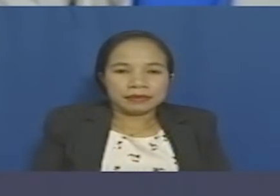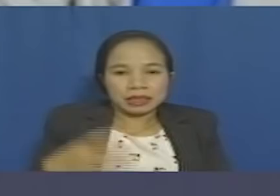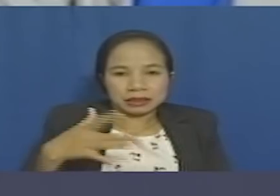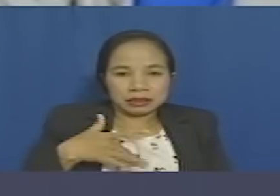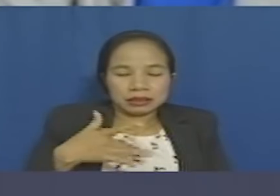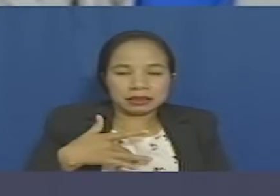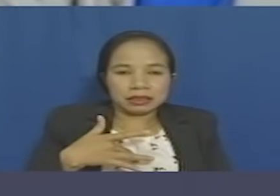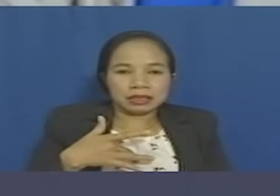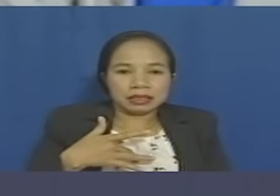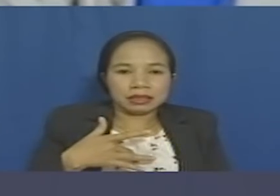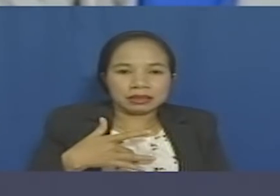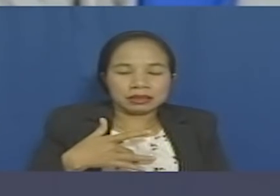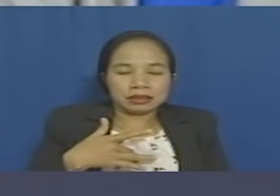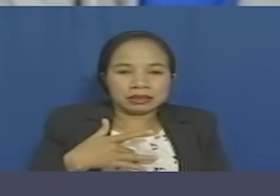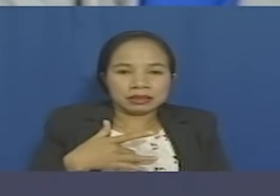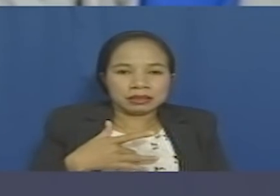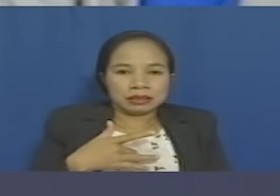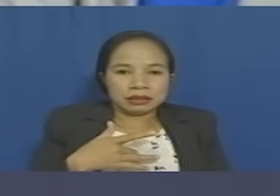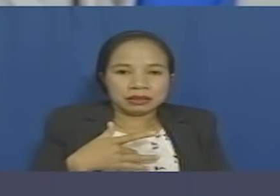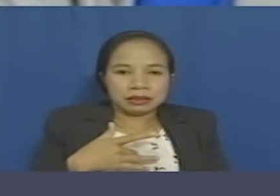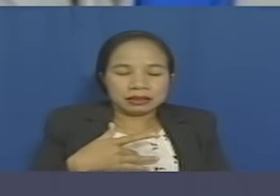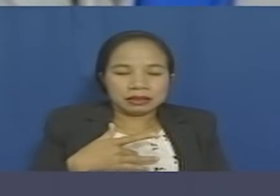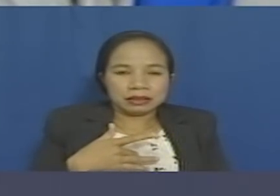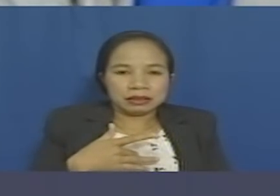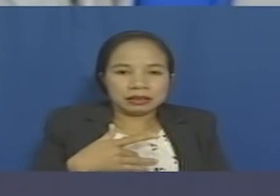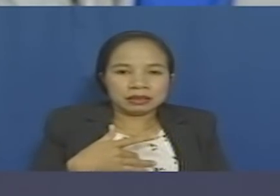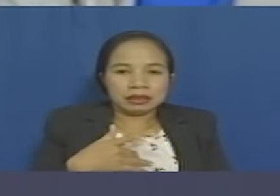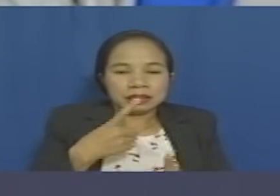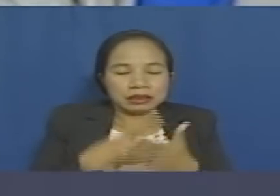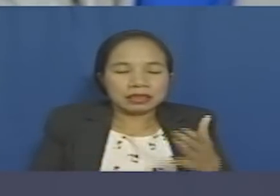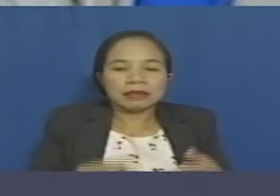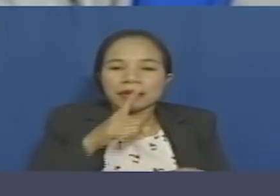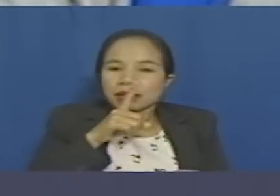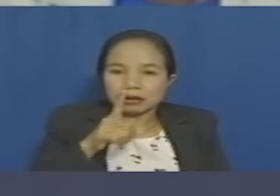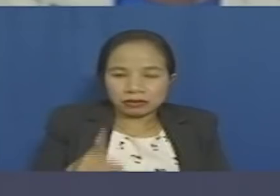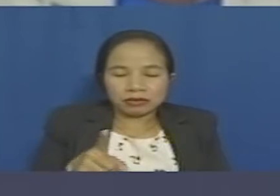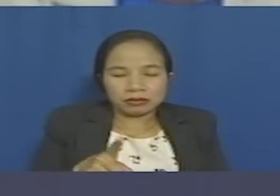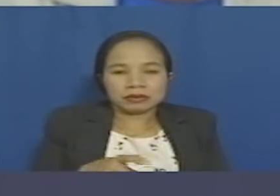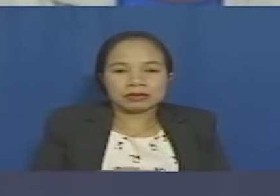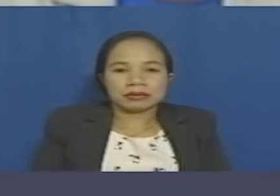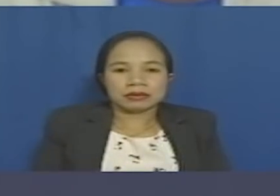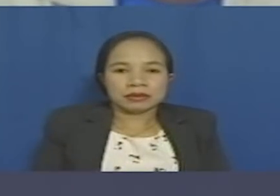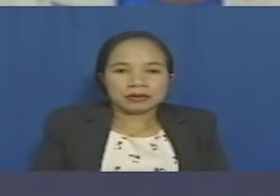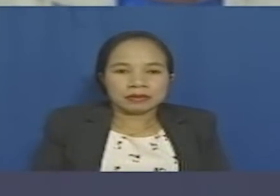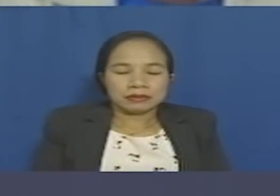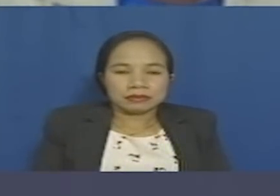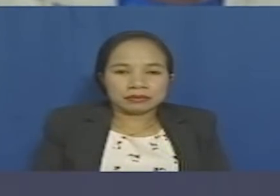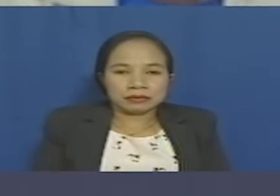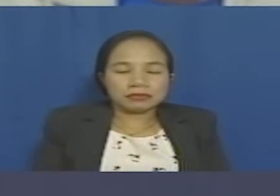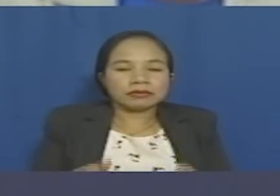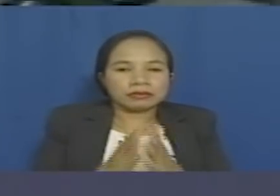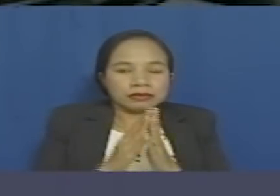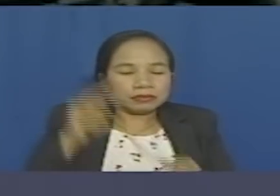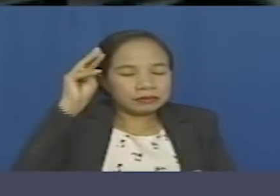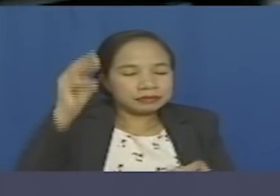sindikata kusi ida ne maka buat ne maka los no justo. Bento Alberto Carlos exige ao